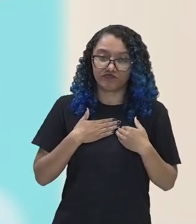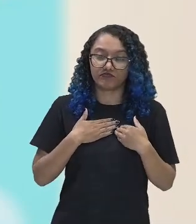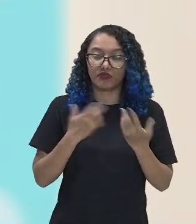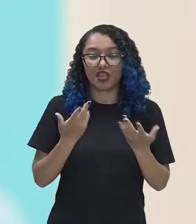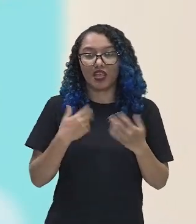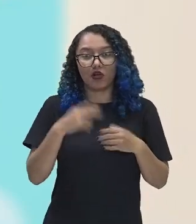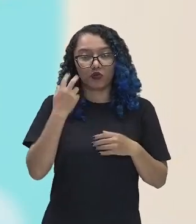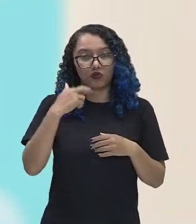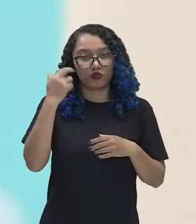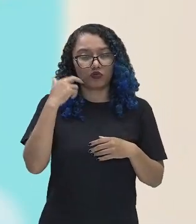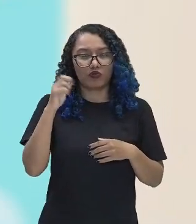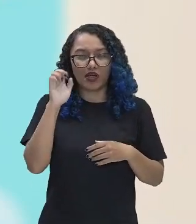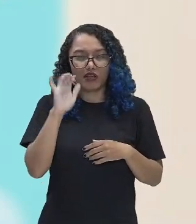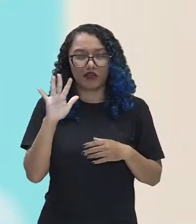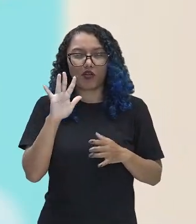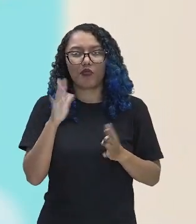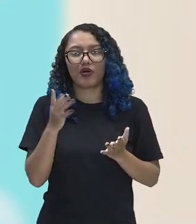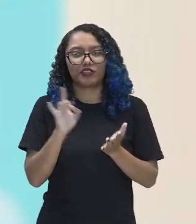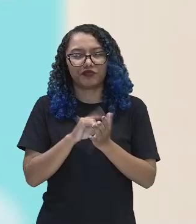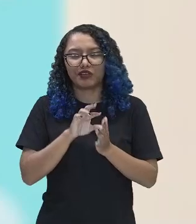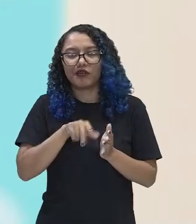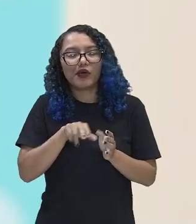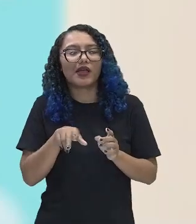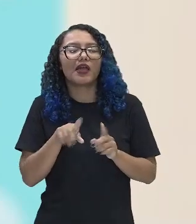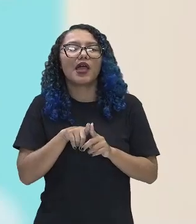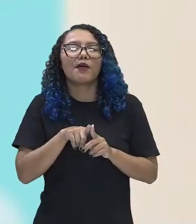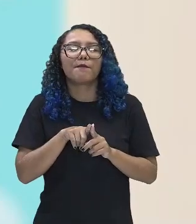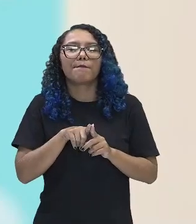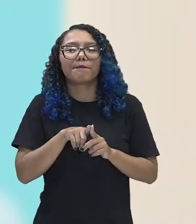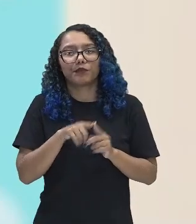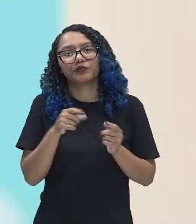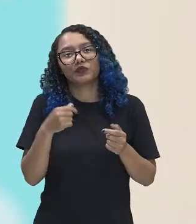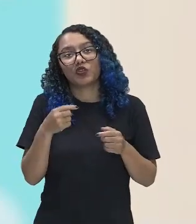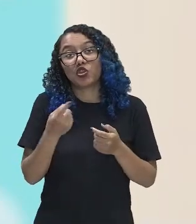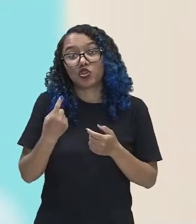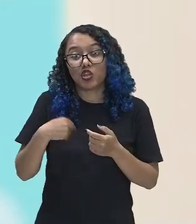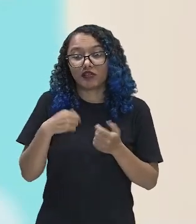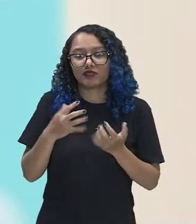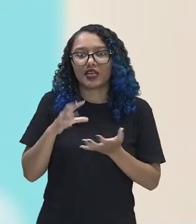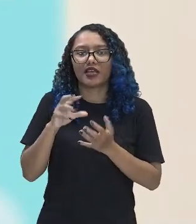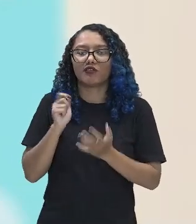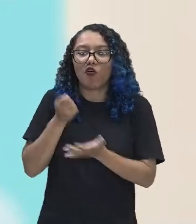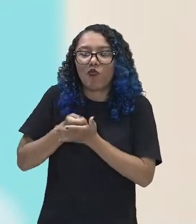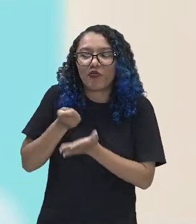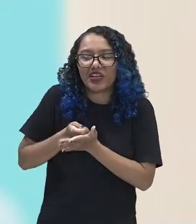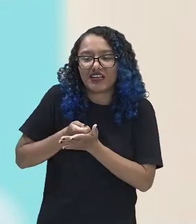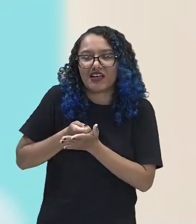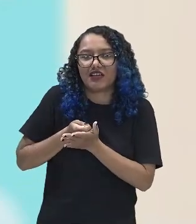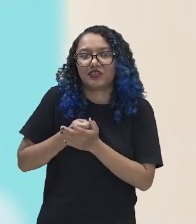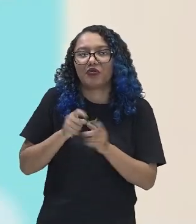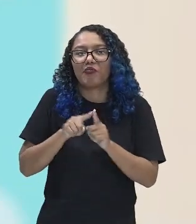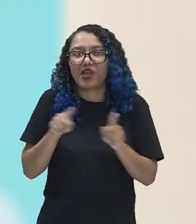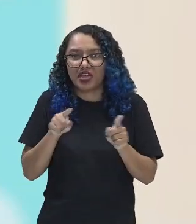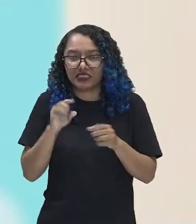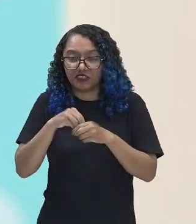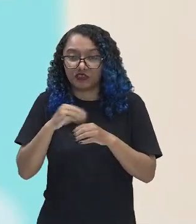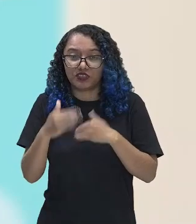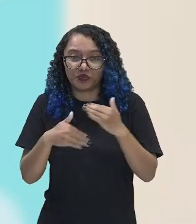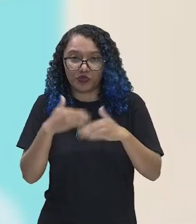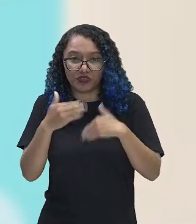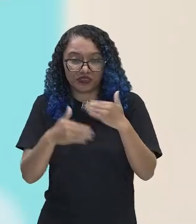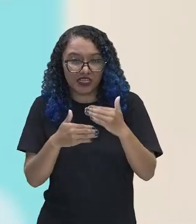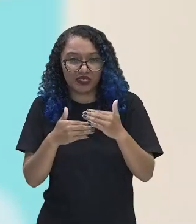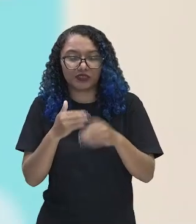nem é a nossa cultura de fato, foi nos exposta como cultura, não é? Mas entre esse processo da cultura que vem lá